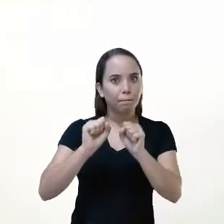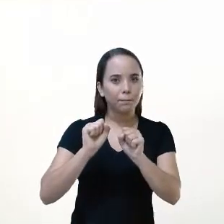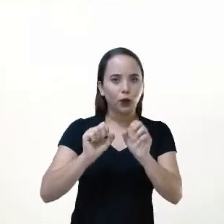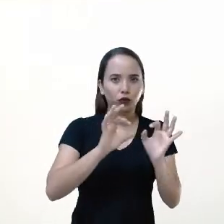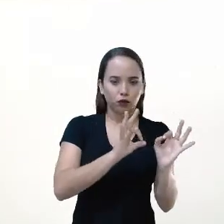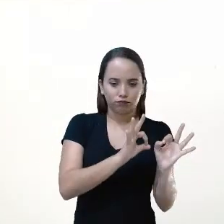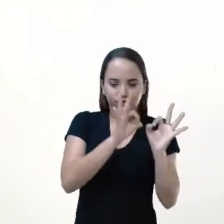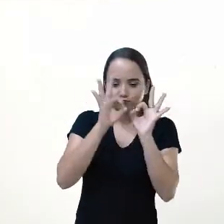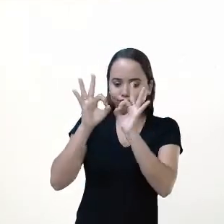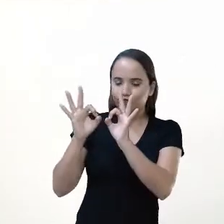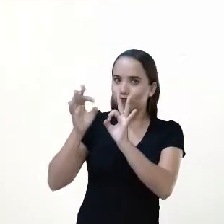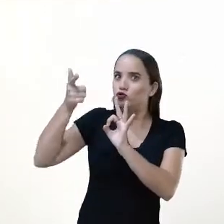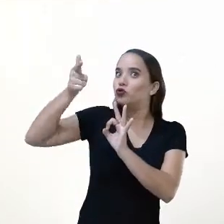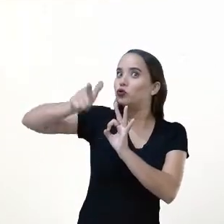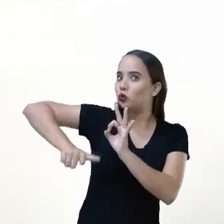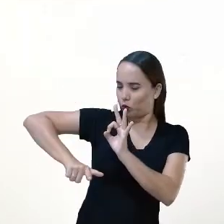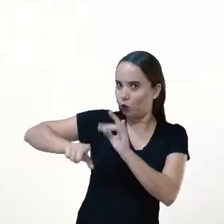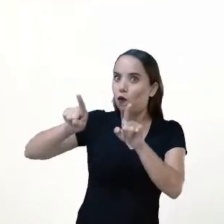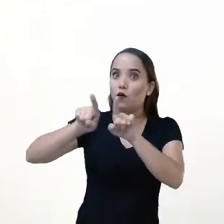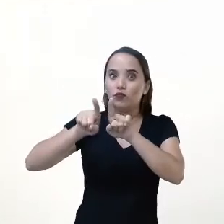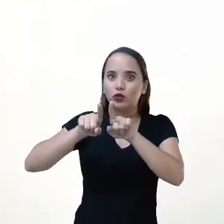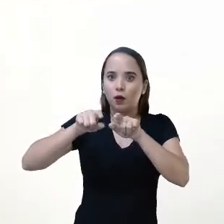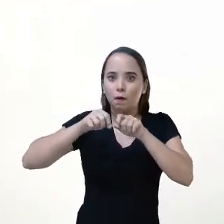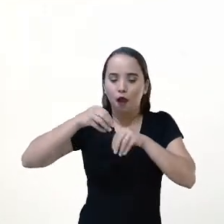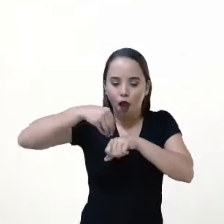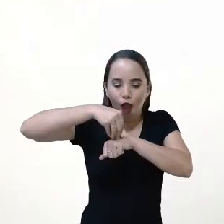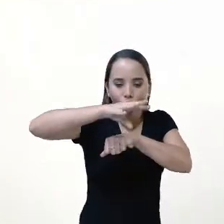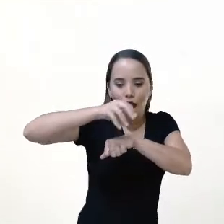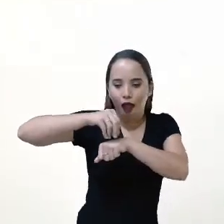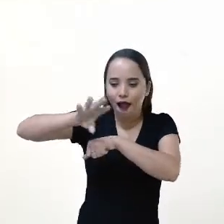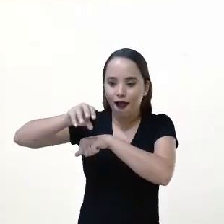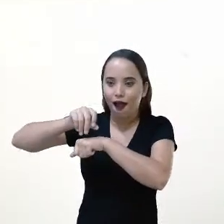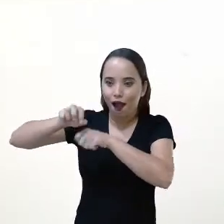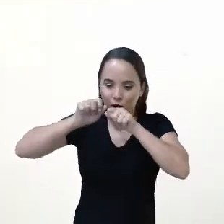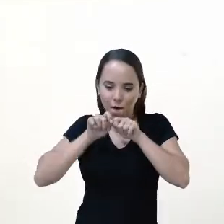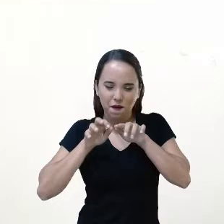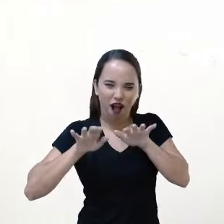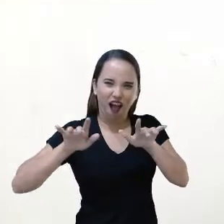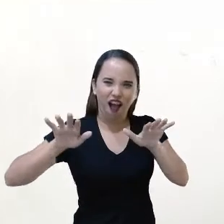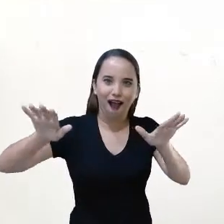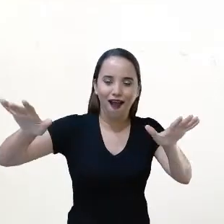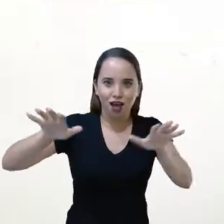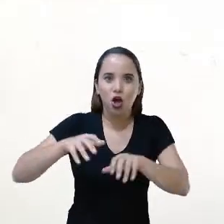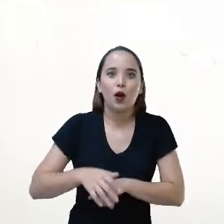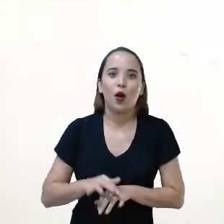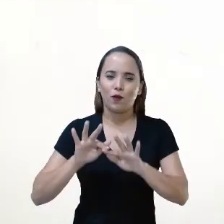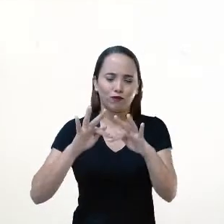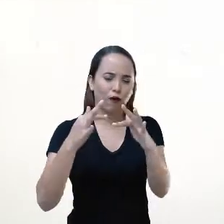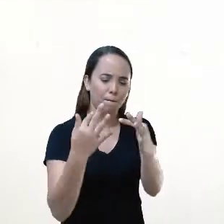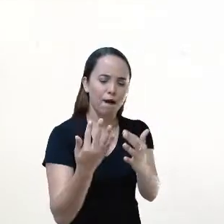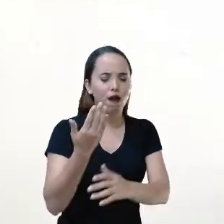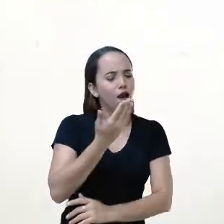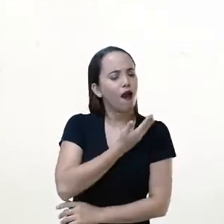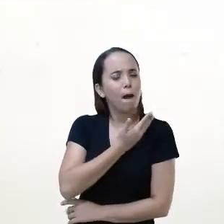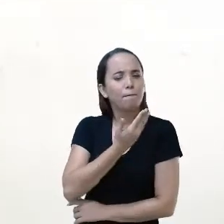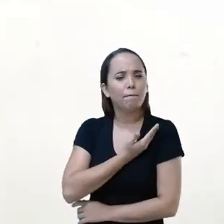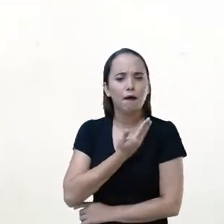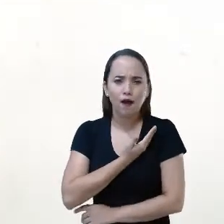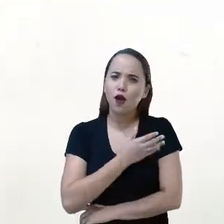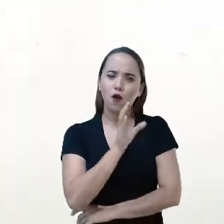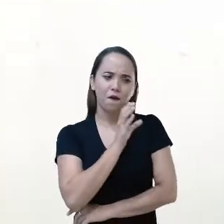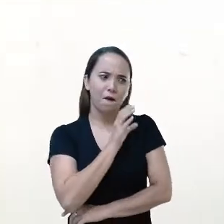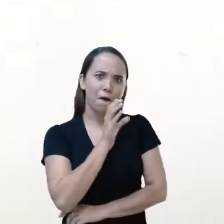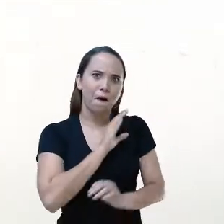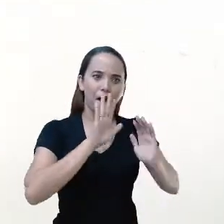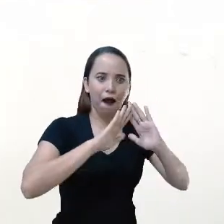essas aulas, compartilhar elas com seus amigos, seus familiares, seus colegas da escola. Você vai compartilhar essas